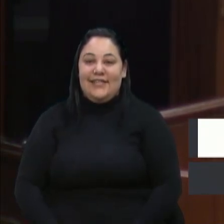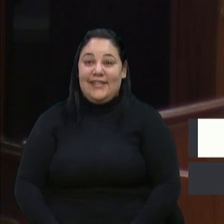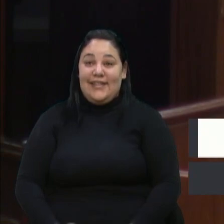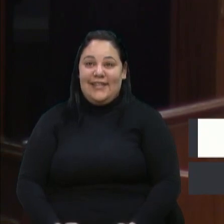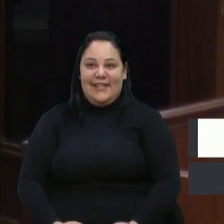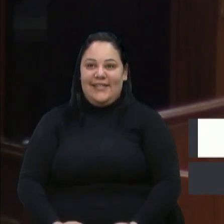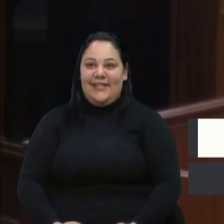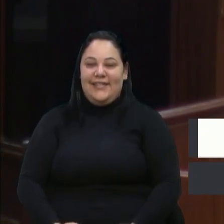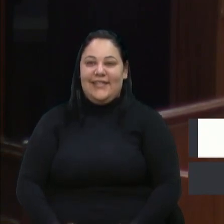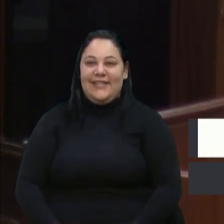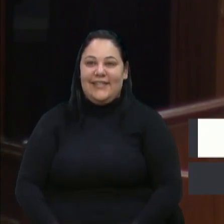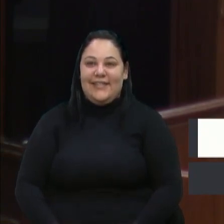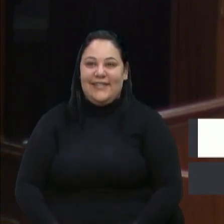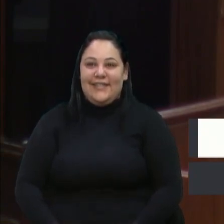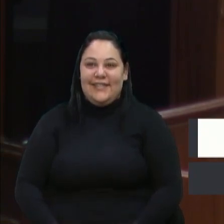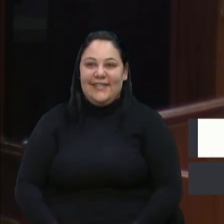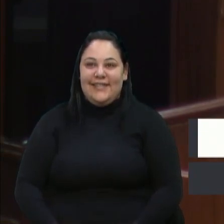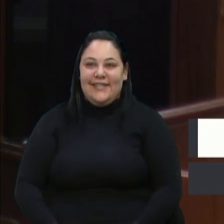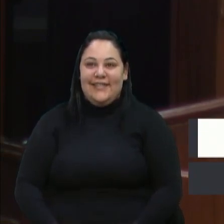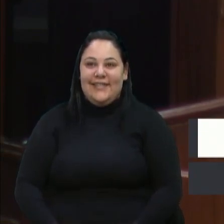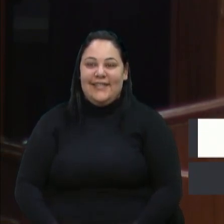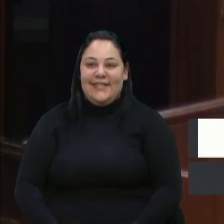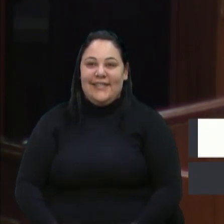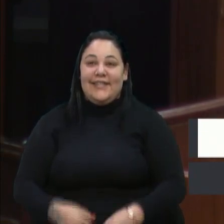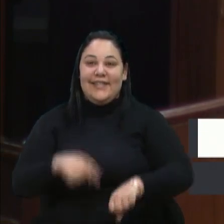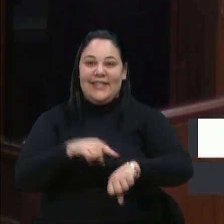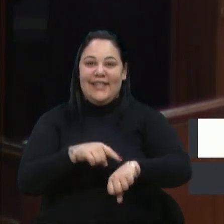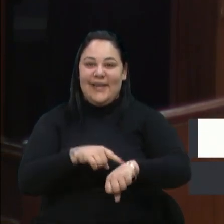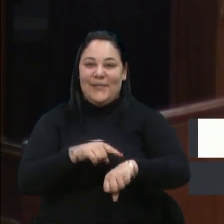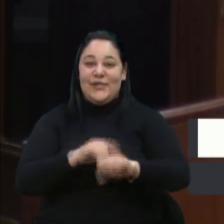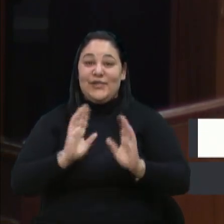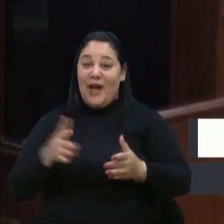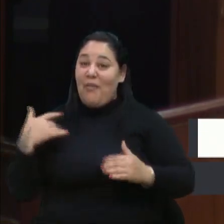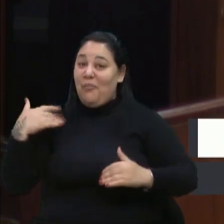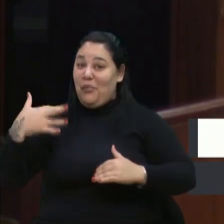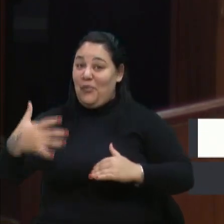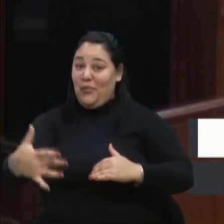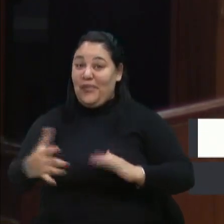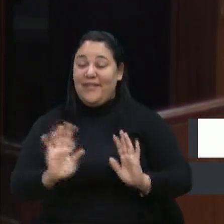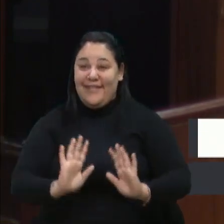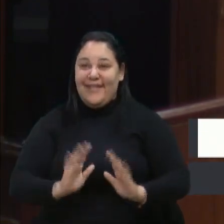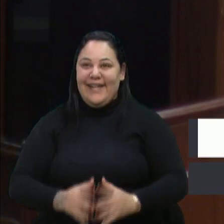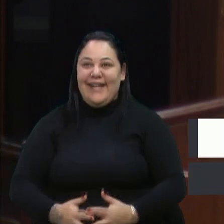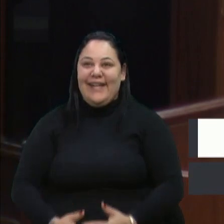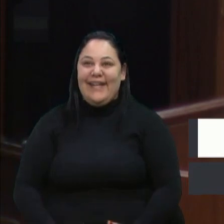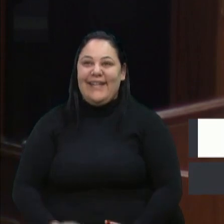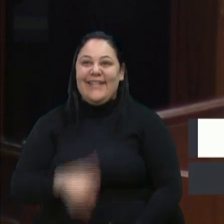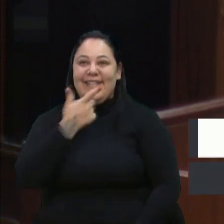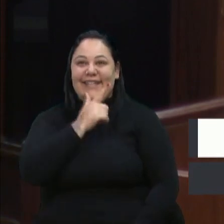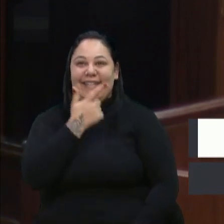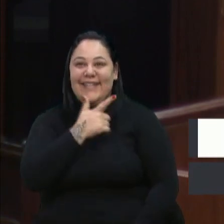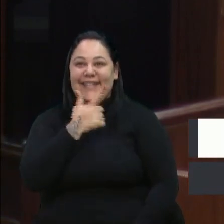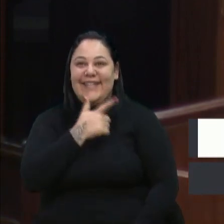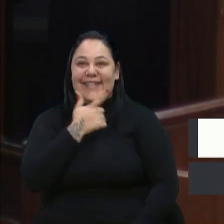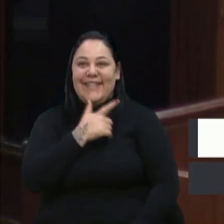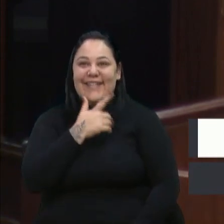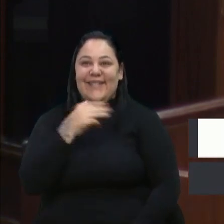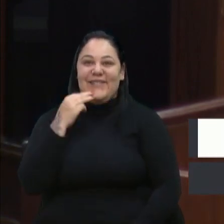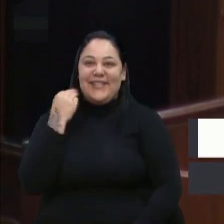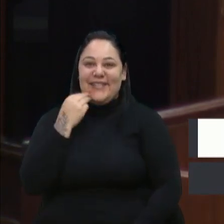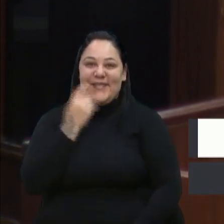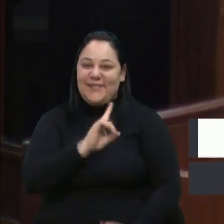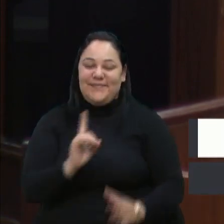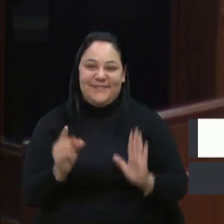anos. O seu tempo já está... Sim, presidente. A Marisol ainda não colocou aqui.